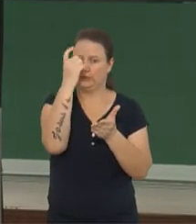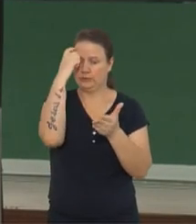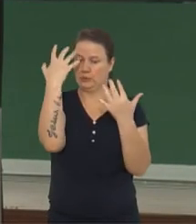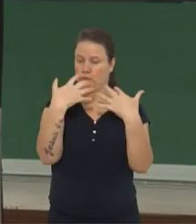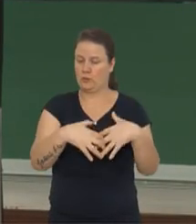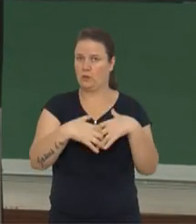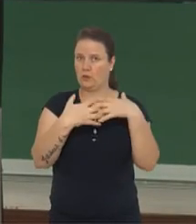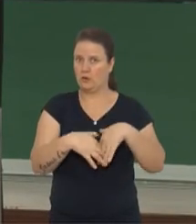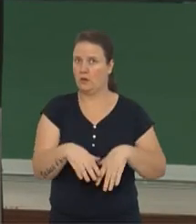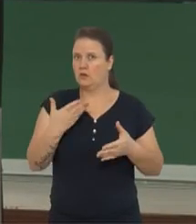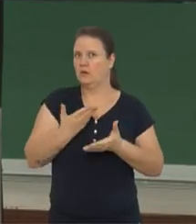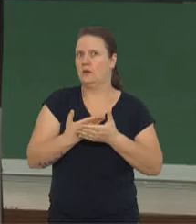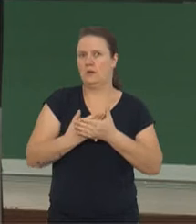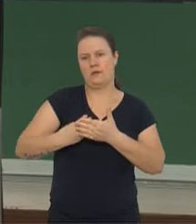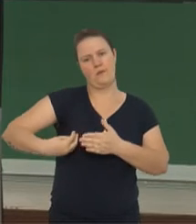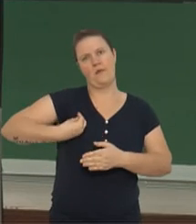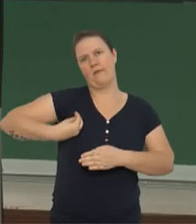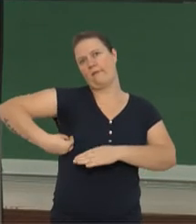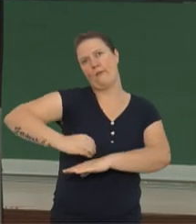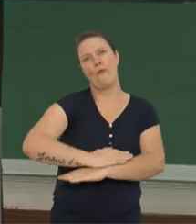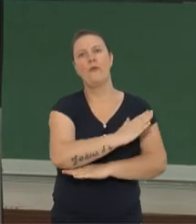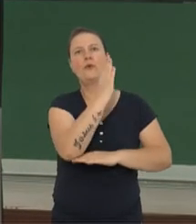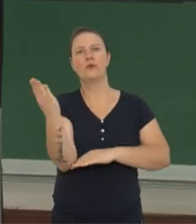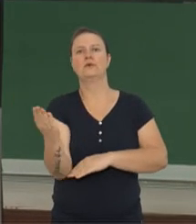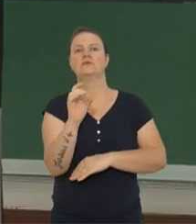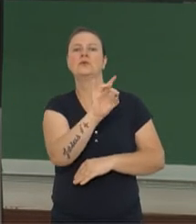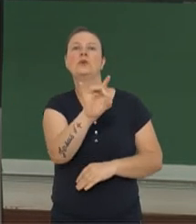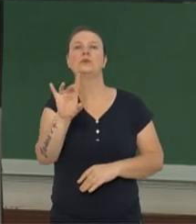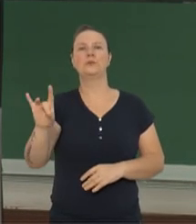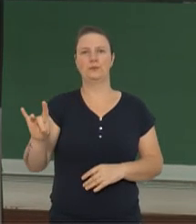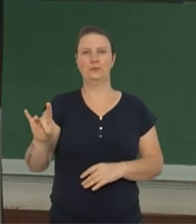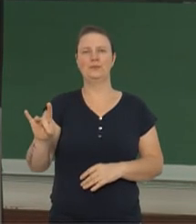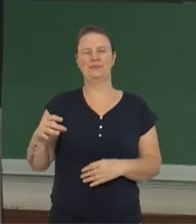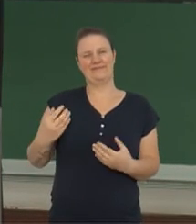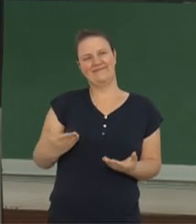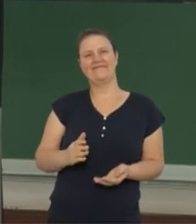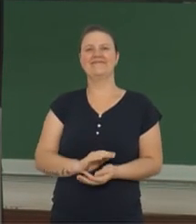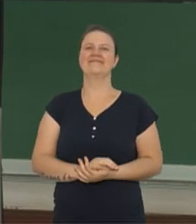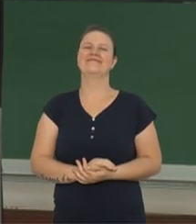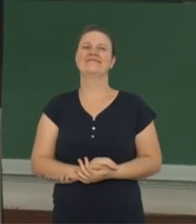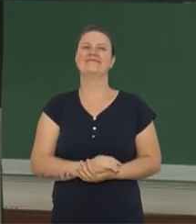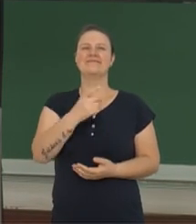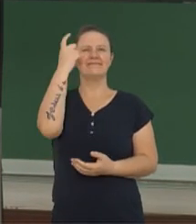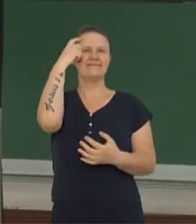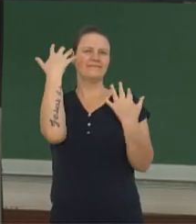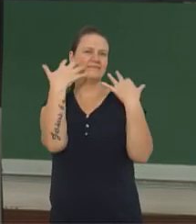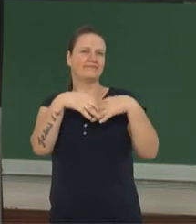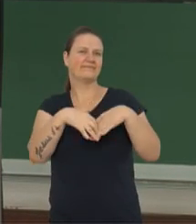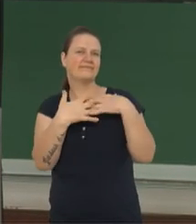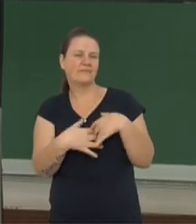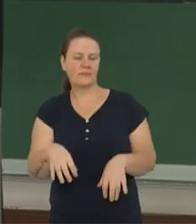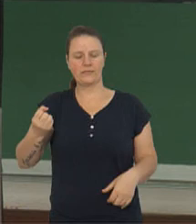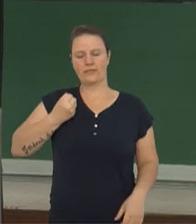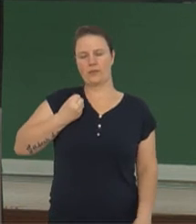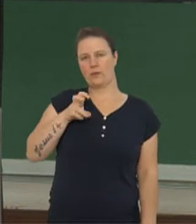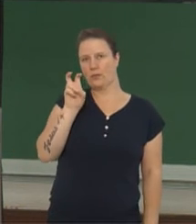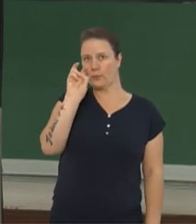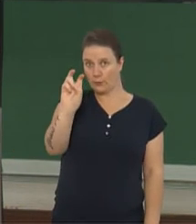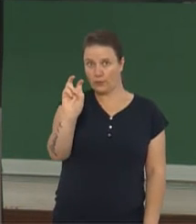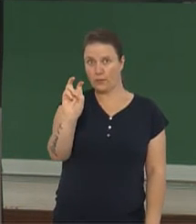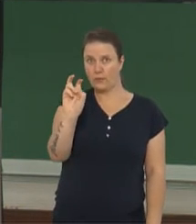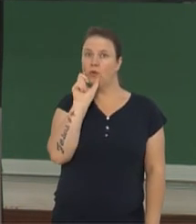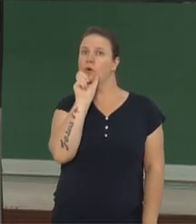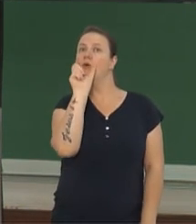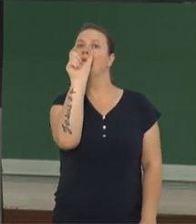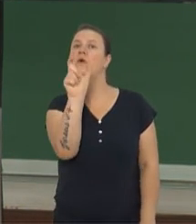decorrer da aula e para a vida toda de vocês, certinho? Bueno, a reflexão de número 5. Quando a